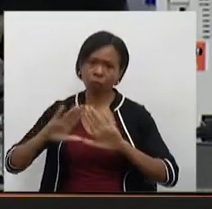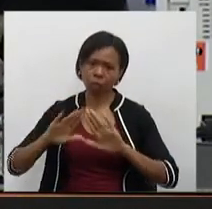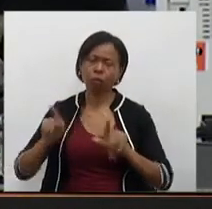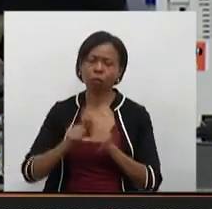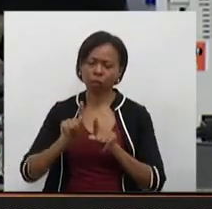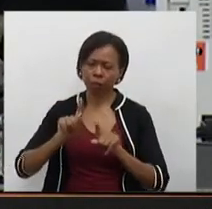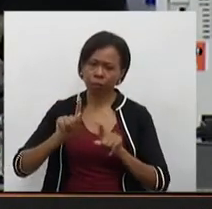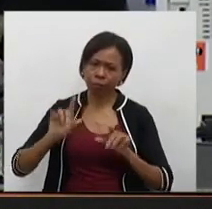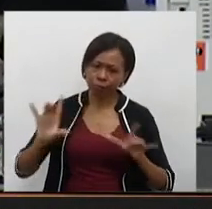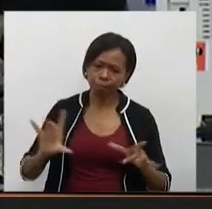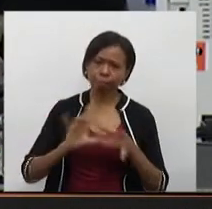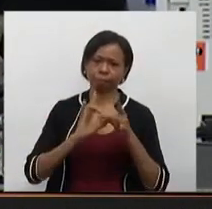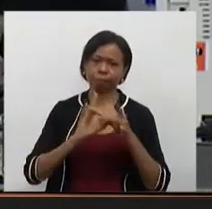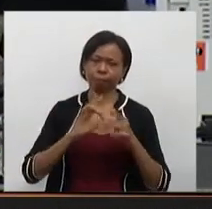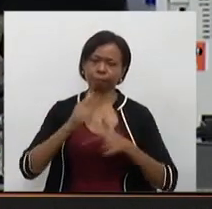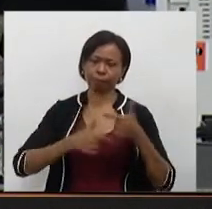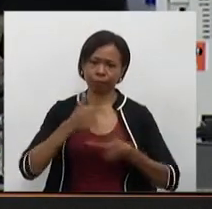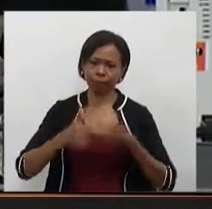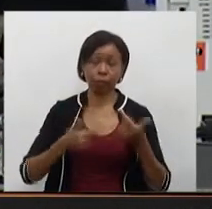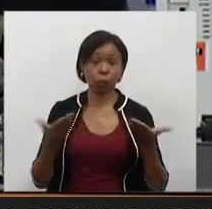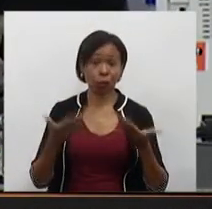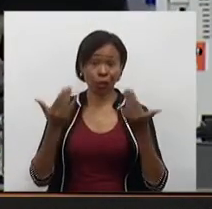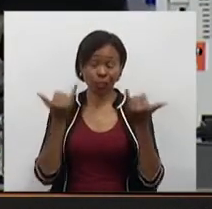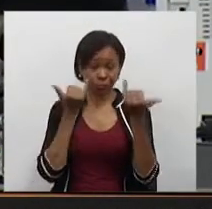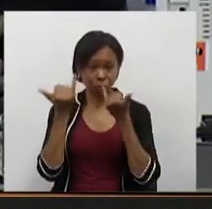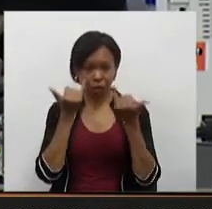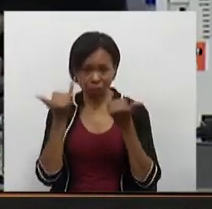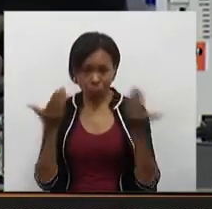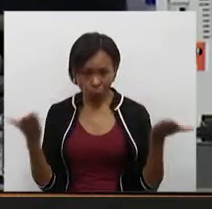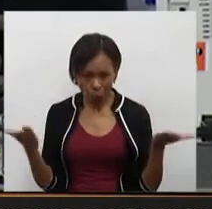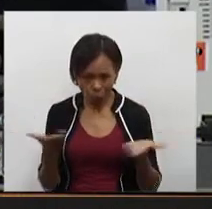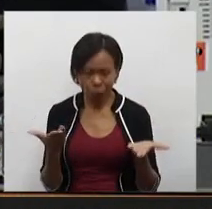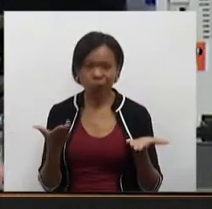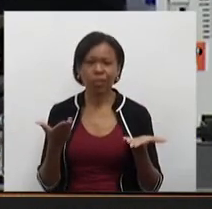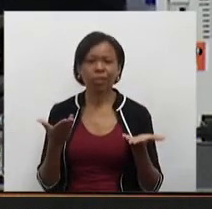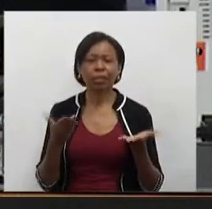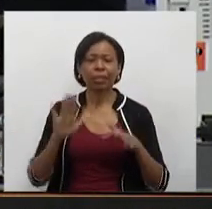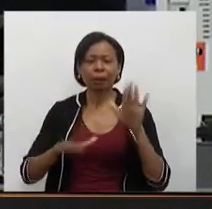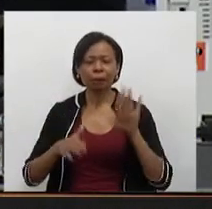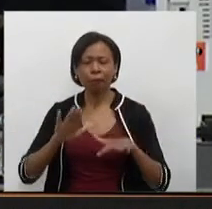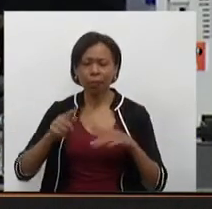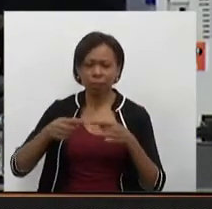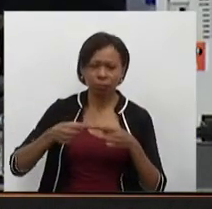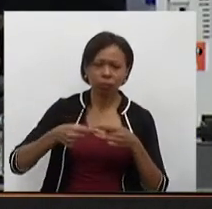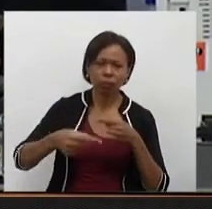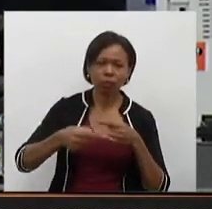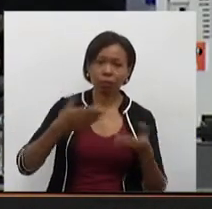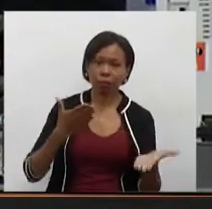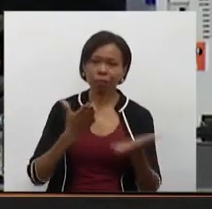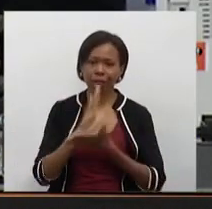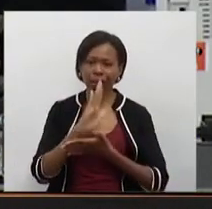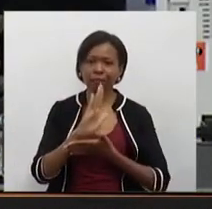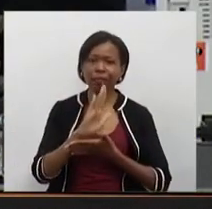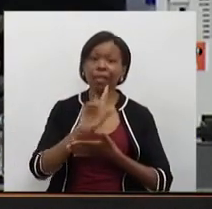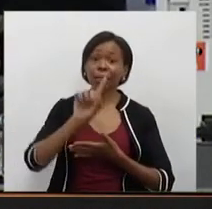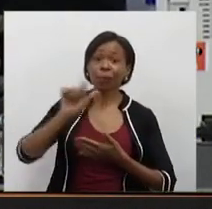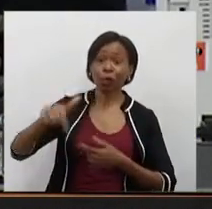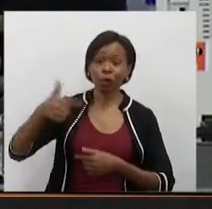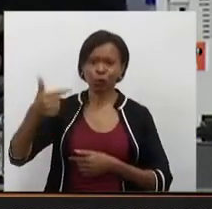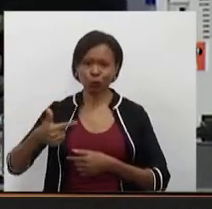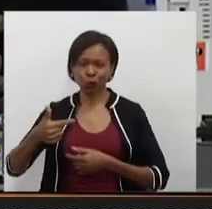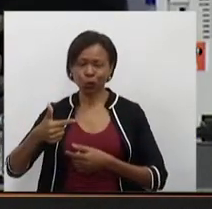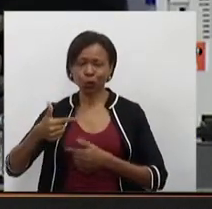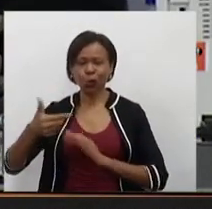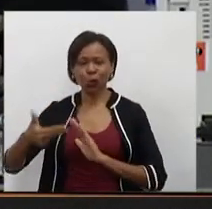aqui, que está sendo aprovada, deve ser na semana que vem, segue para o Senado, e aí sim, o Ministério da